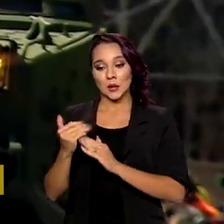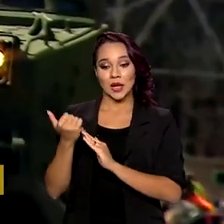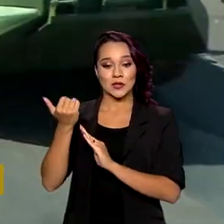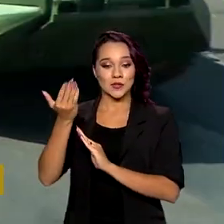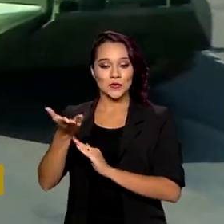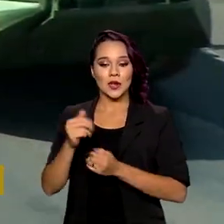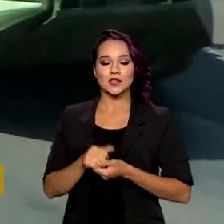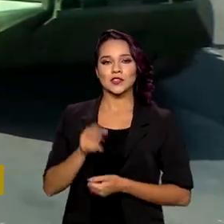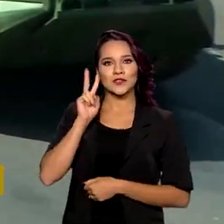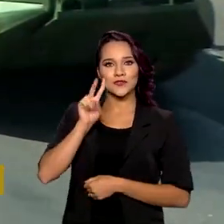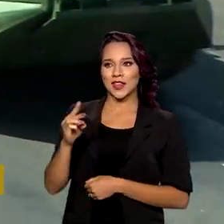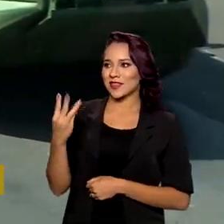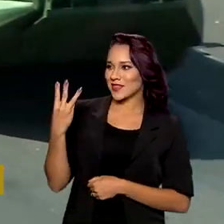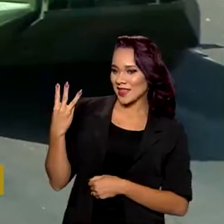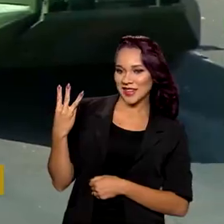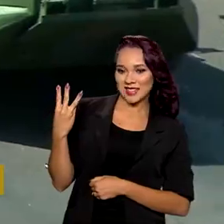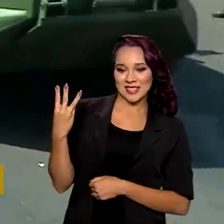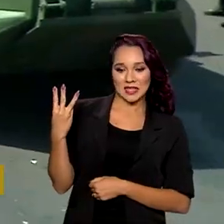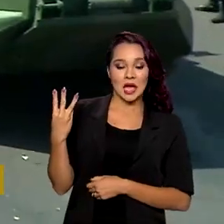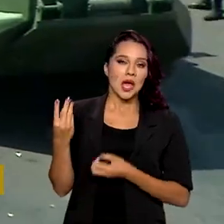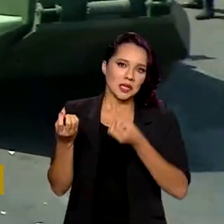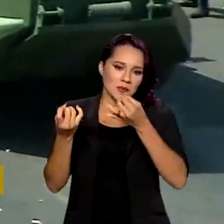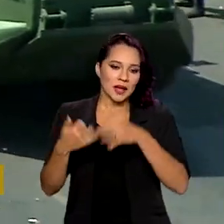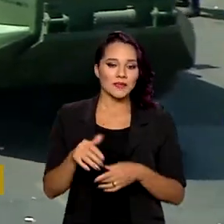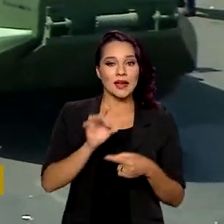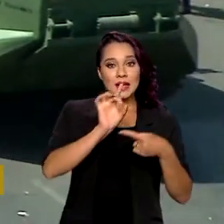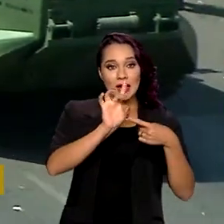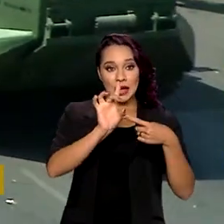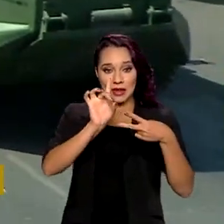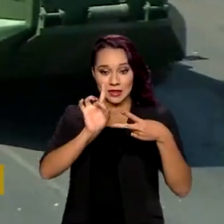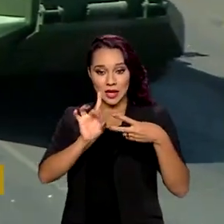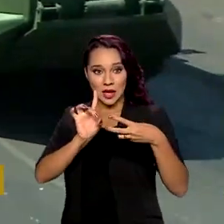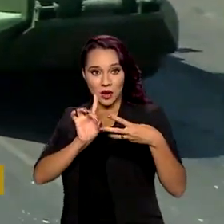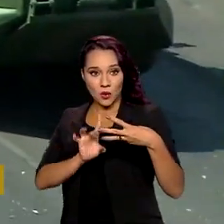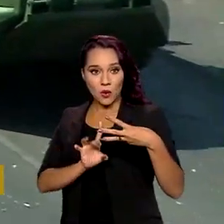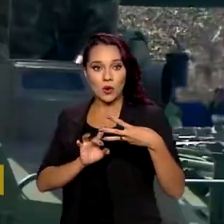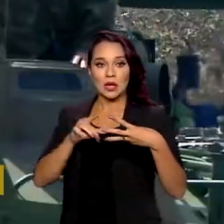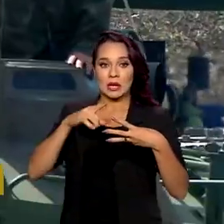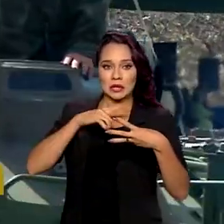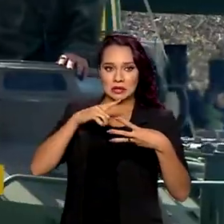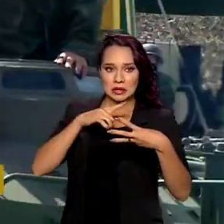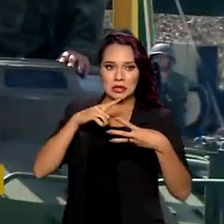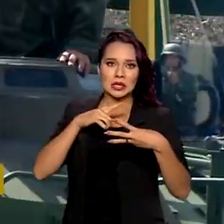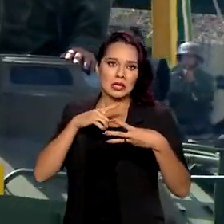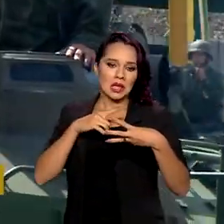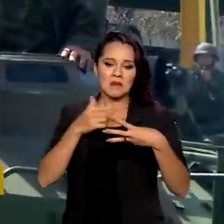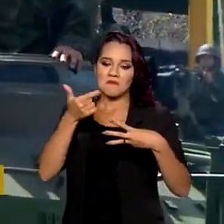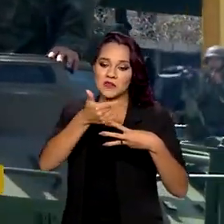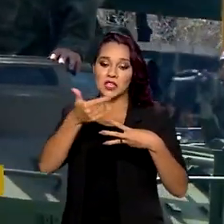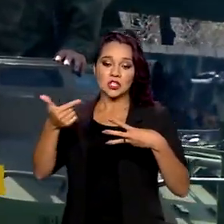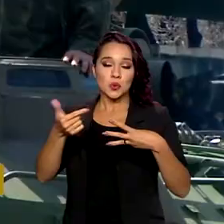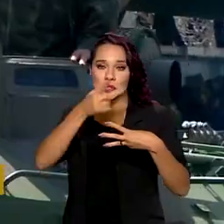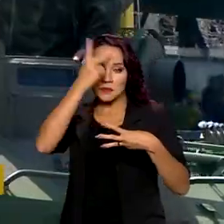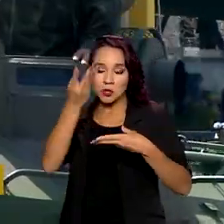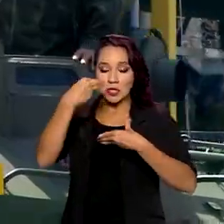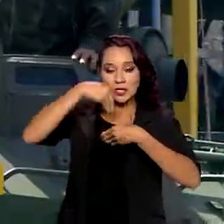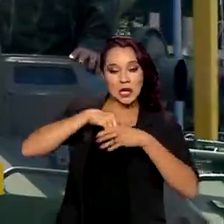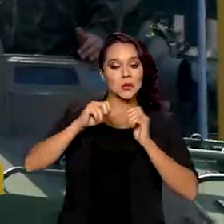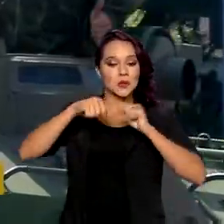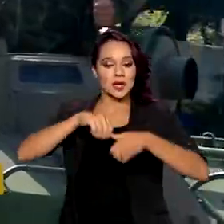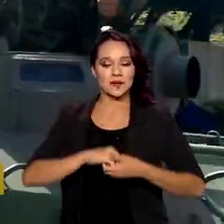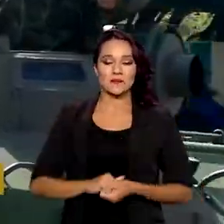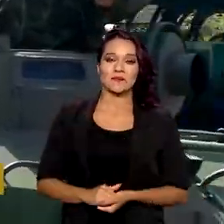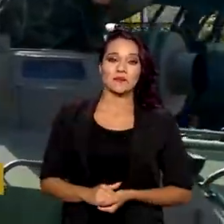A gente vê três, o comandante explicava aqui para a gente que cada um desses comporta até 22 militares.